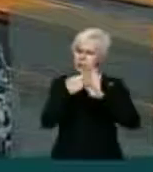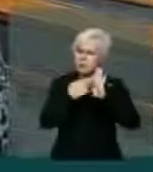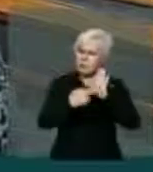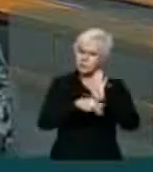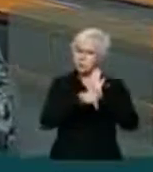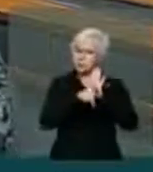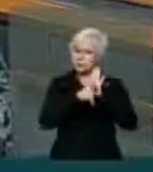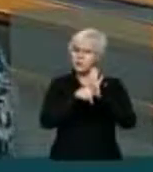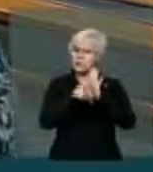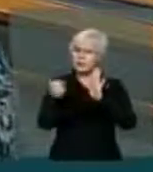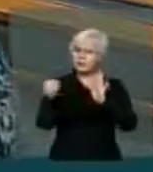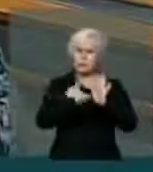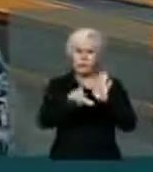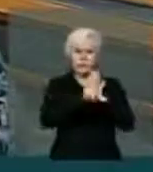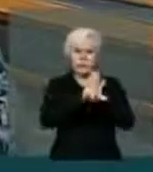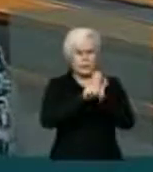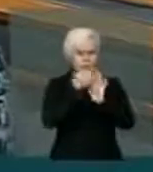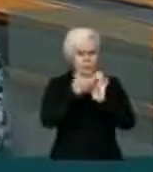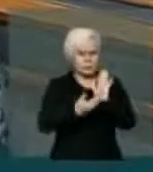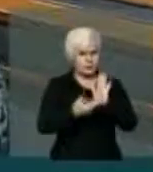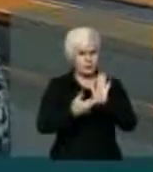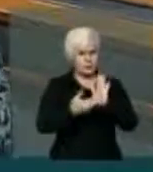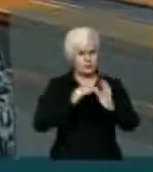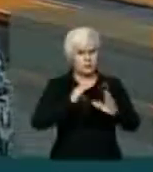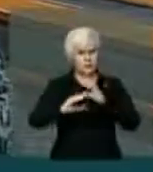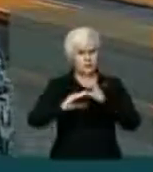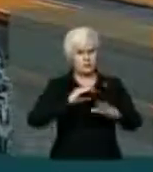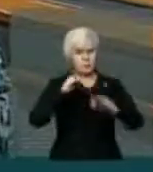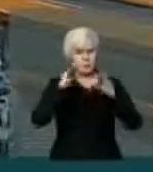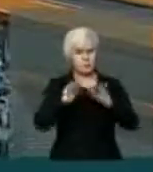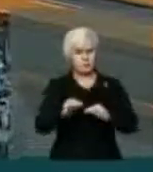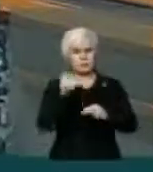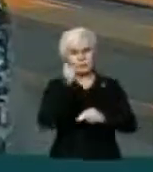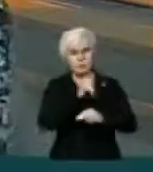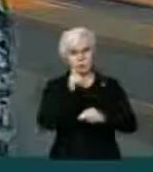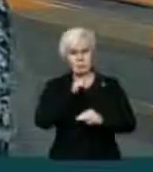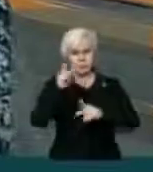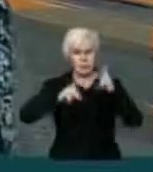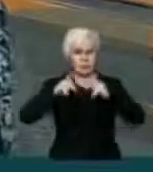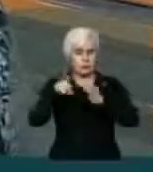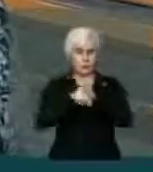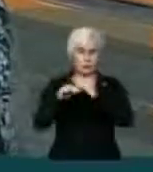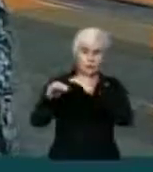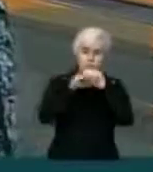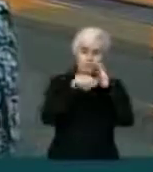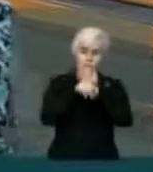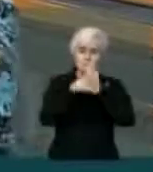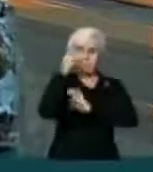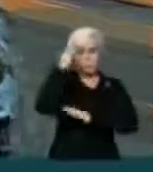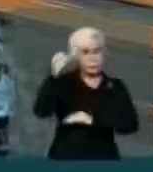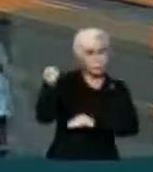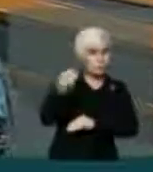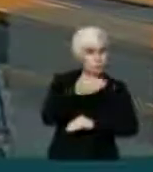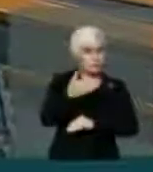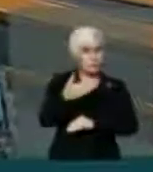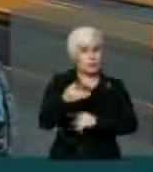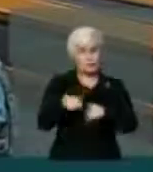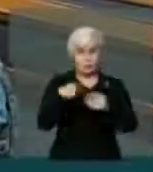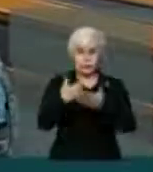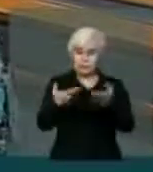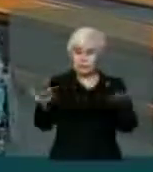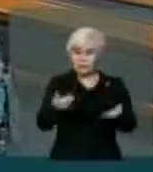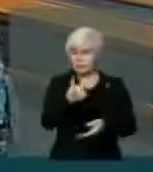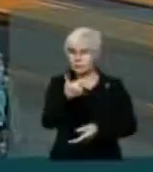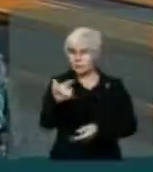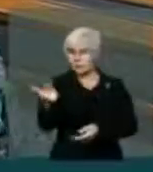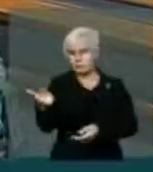de estabelecer um novo marco regulatório, de modo a colocar essa política num patamar de modernidade e atualidade que não tem. Então,